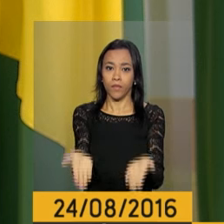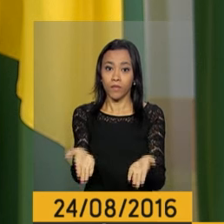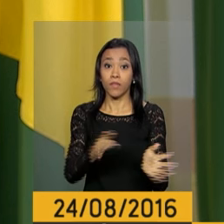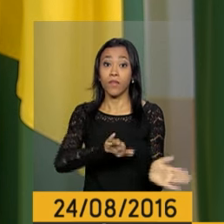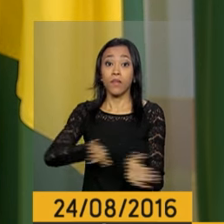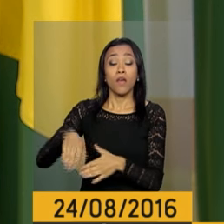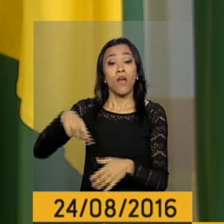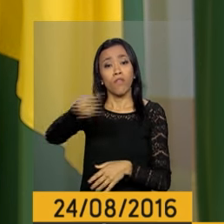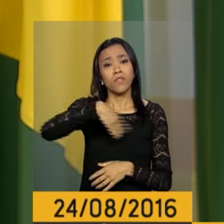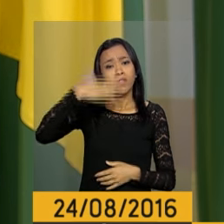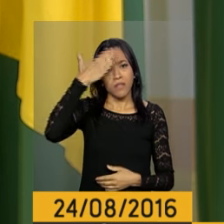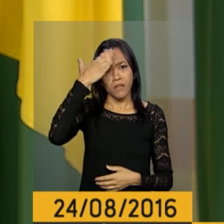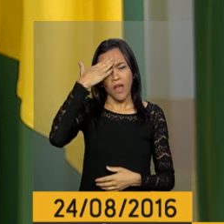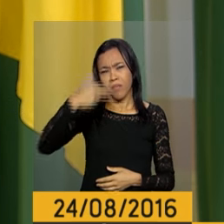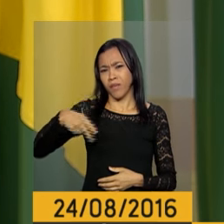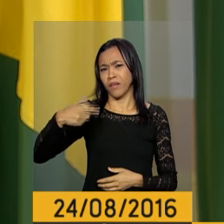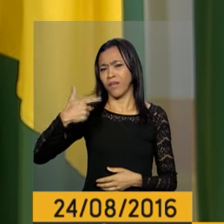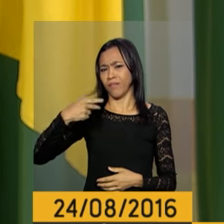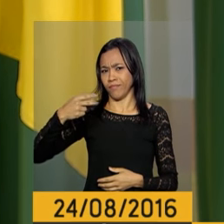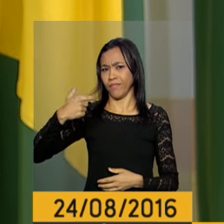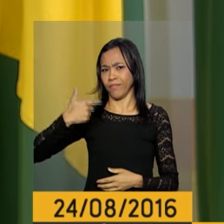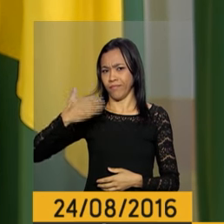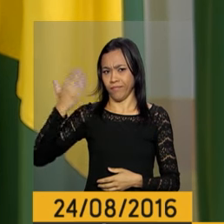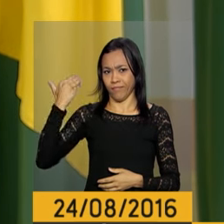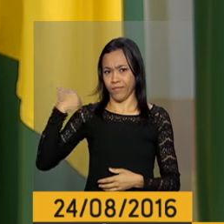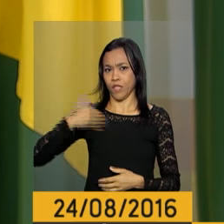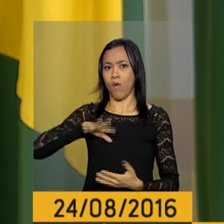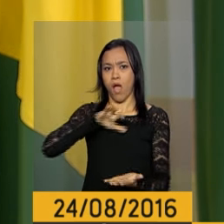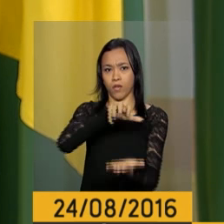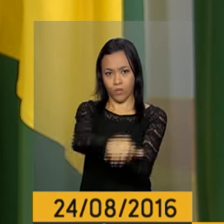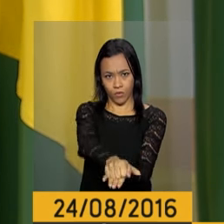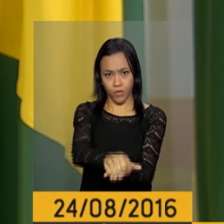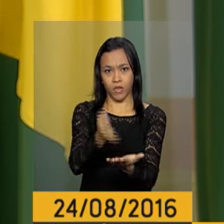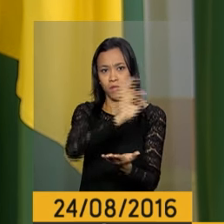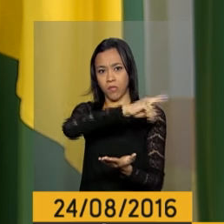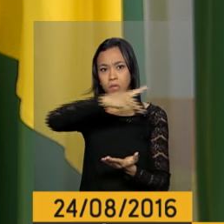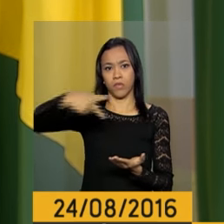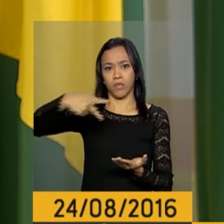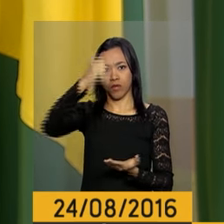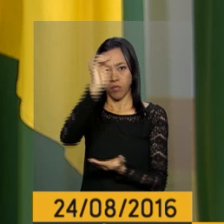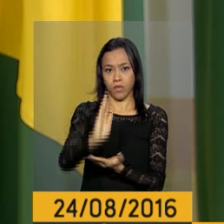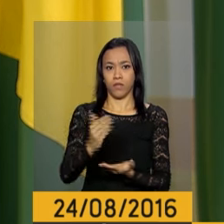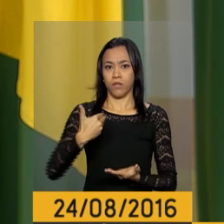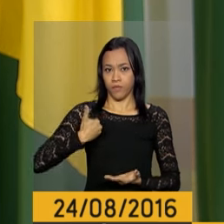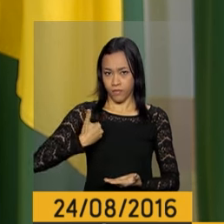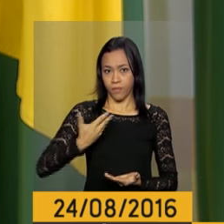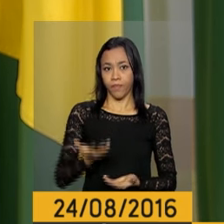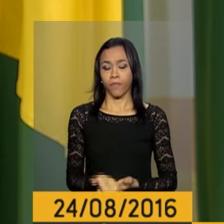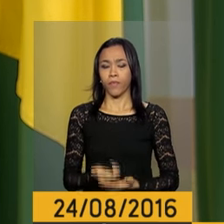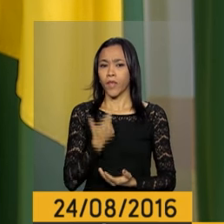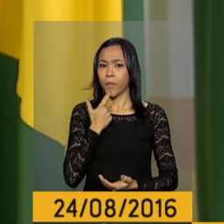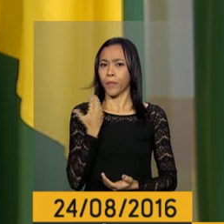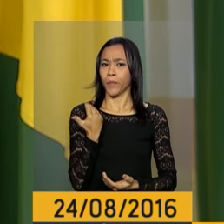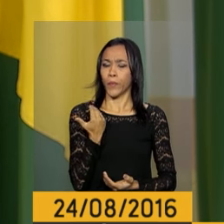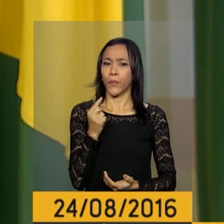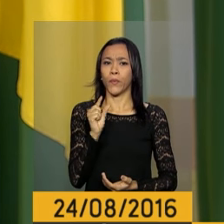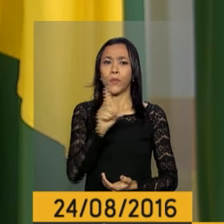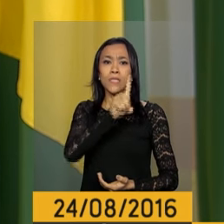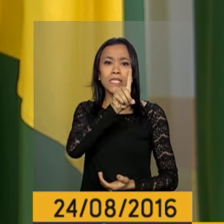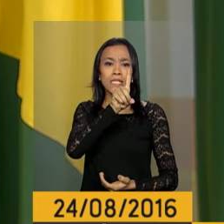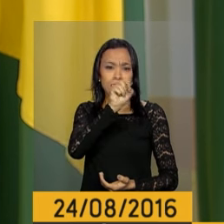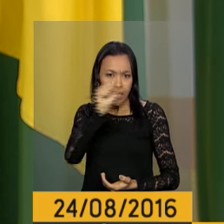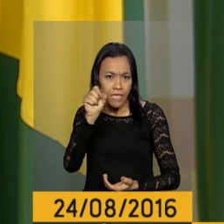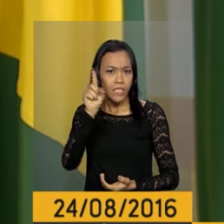Senhores sabem, desde que assumi o exercício interino da presidência da República, há poucos mais de 100